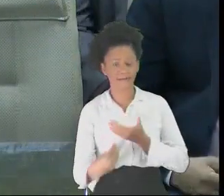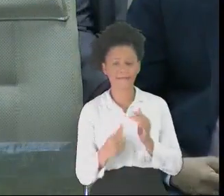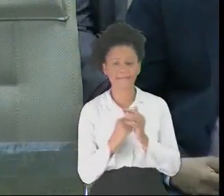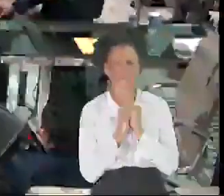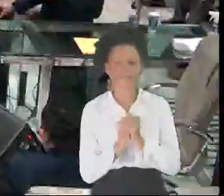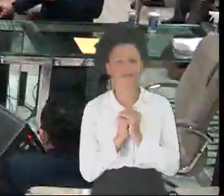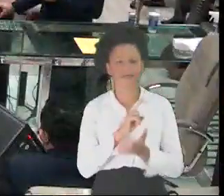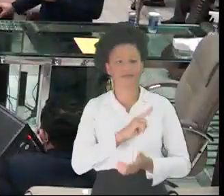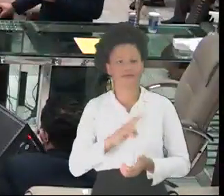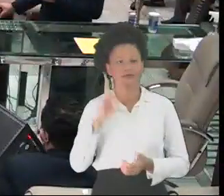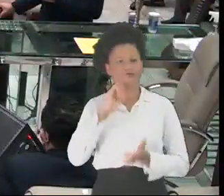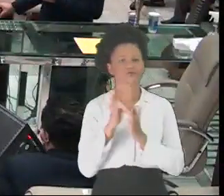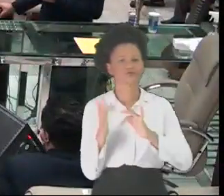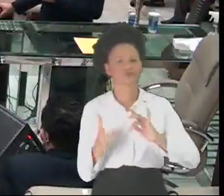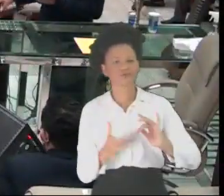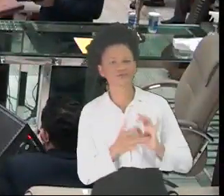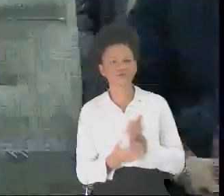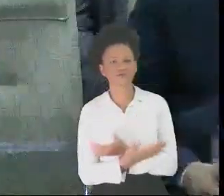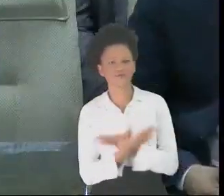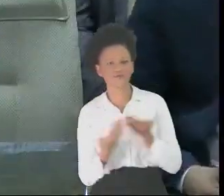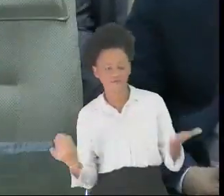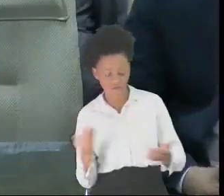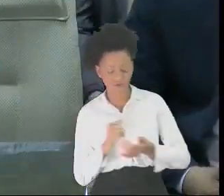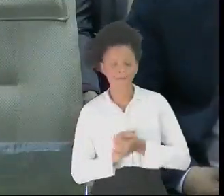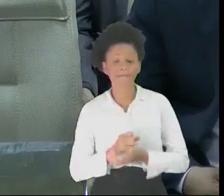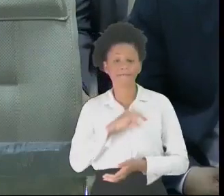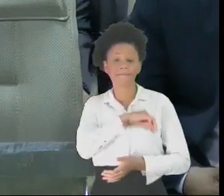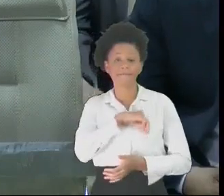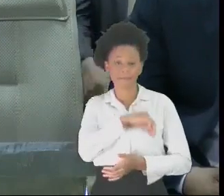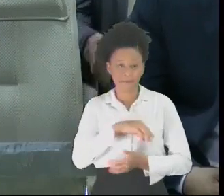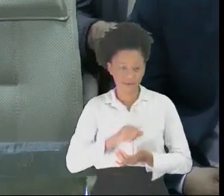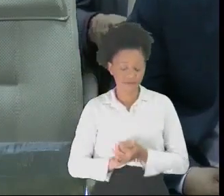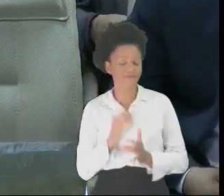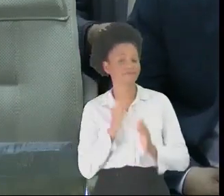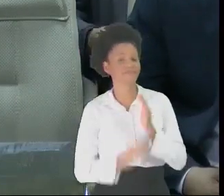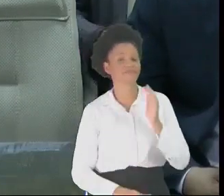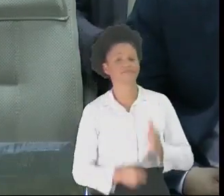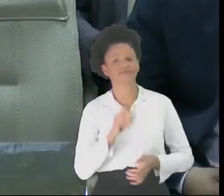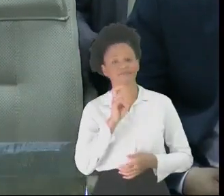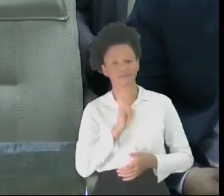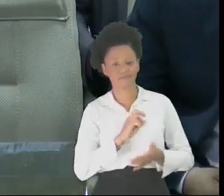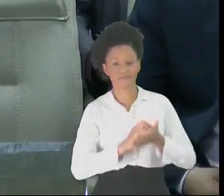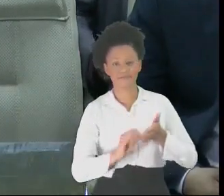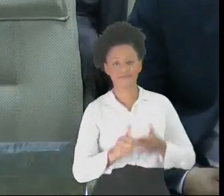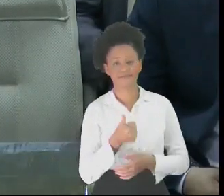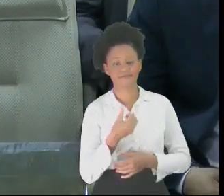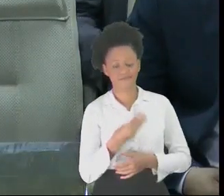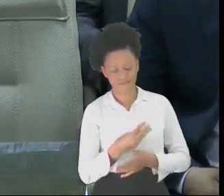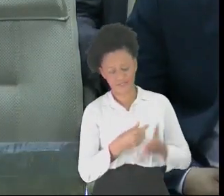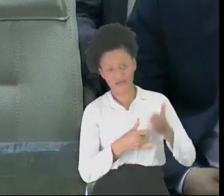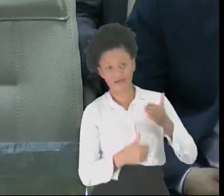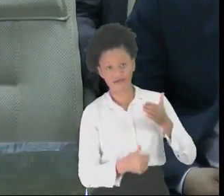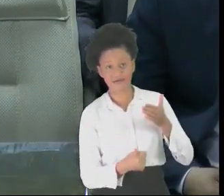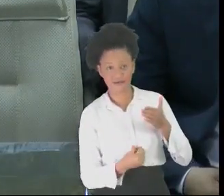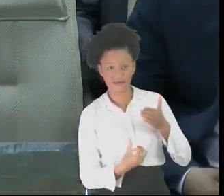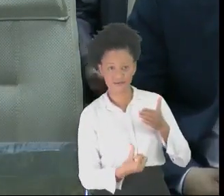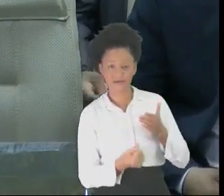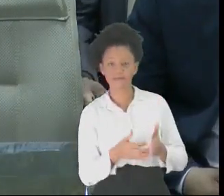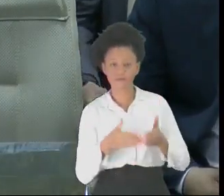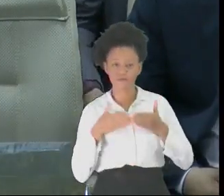Jesus, irmão? Vamos ver São Mateus 5, 13 a 16. São Mateus 5, 13 a 16, por gentileza.